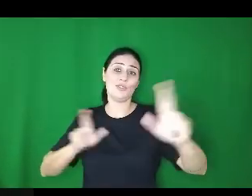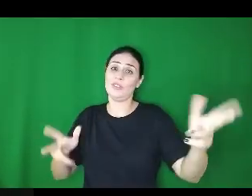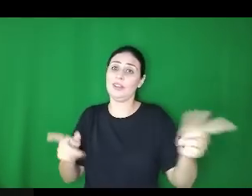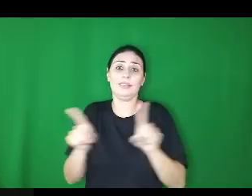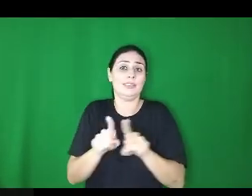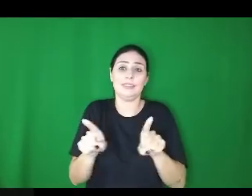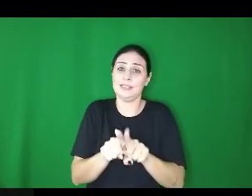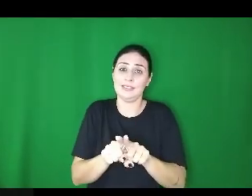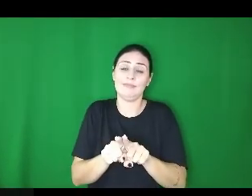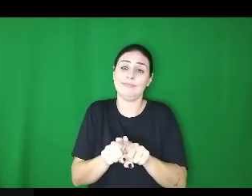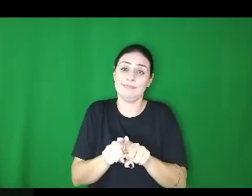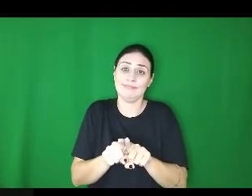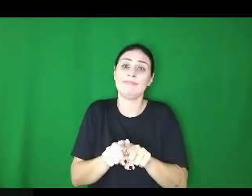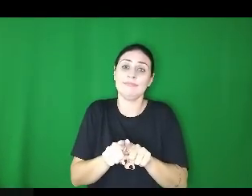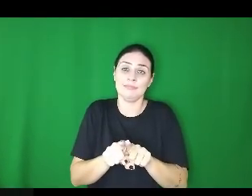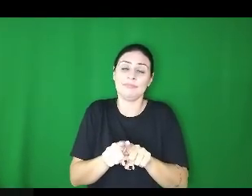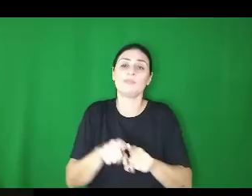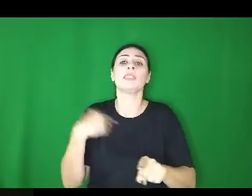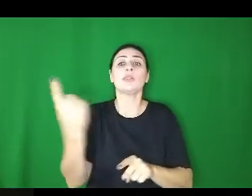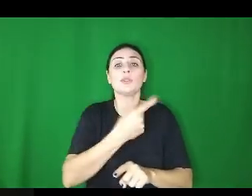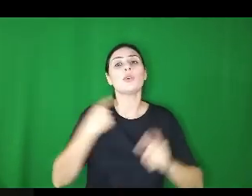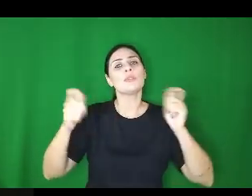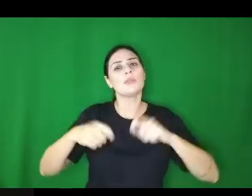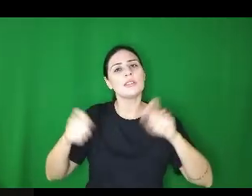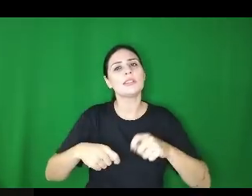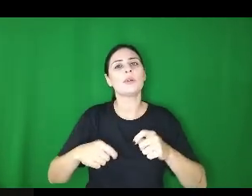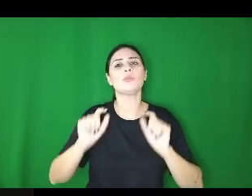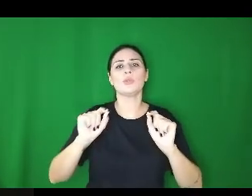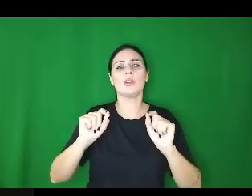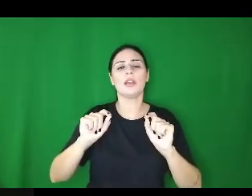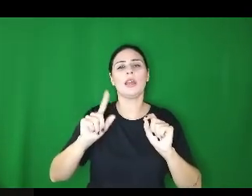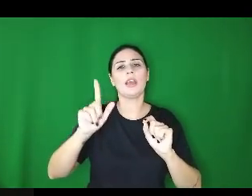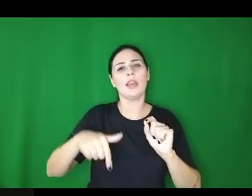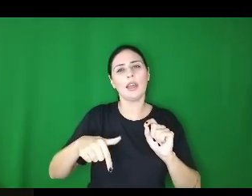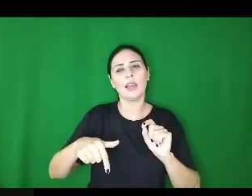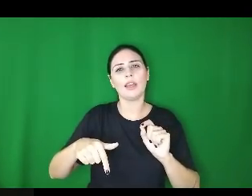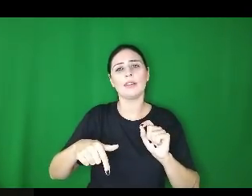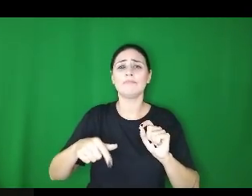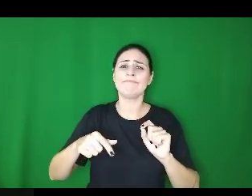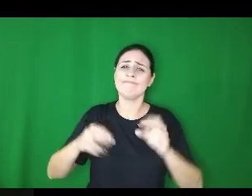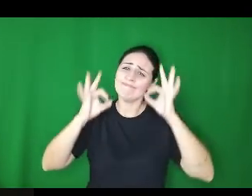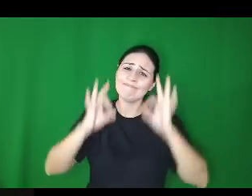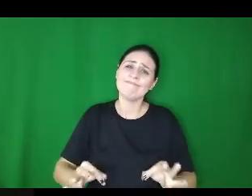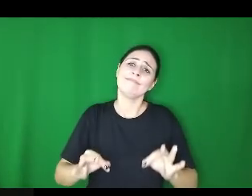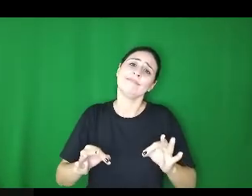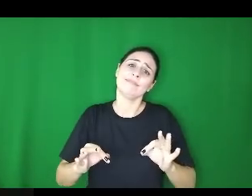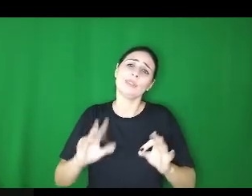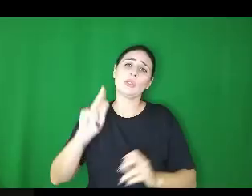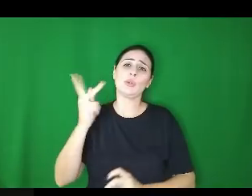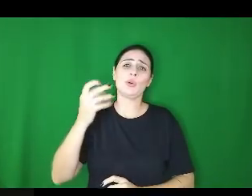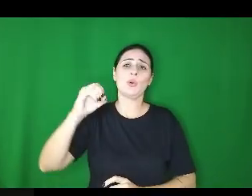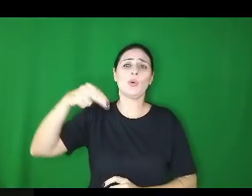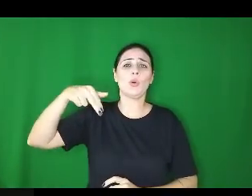nossa, mas daí reduz muito, né? Aí reduz muito. Gente, nós temos que pensar